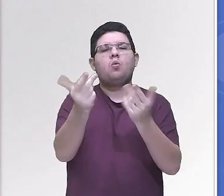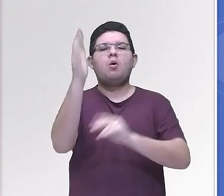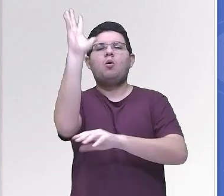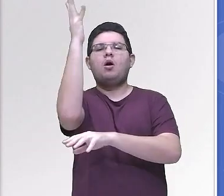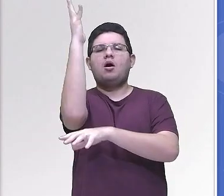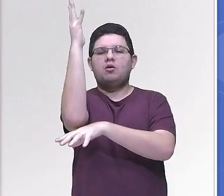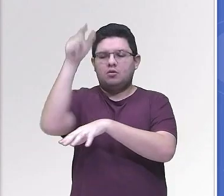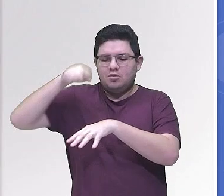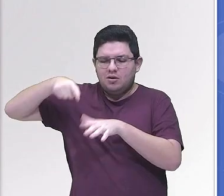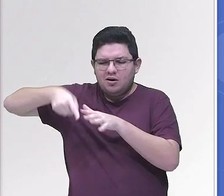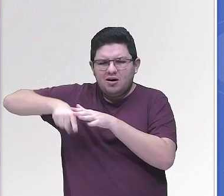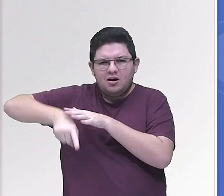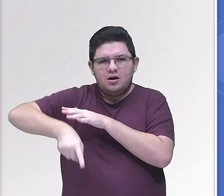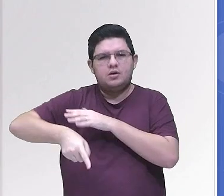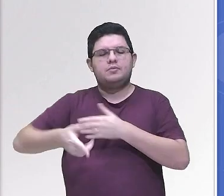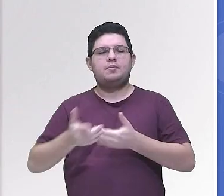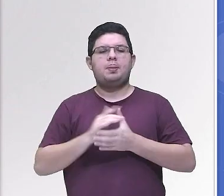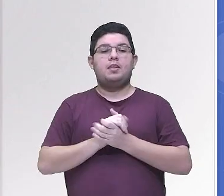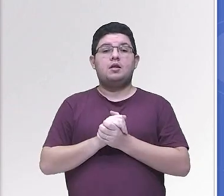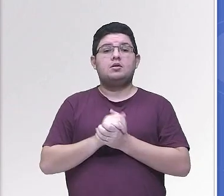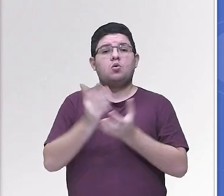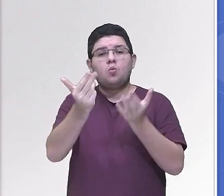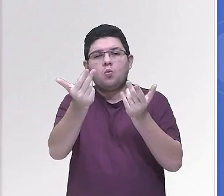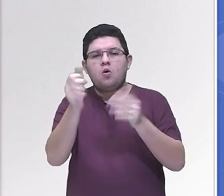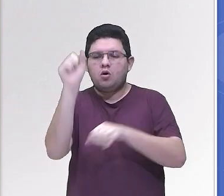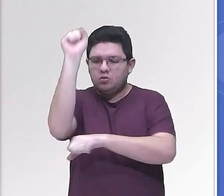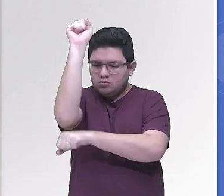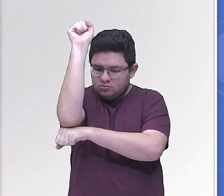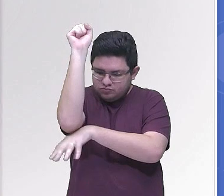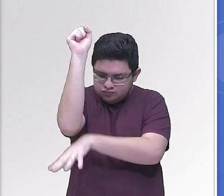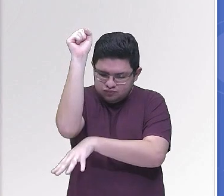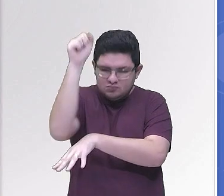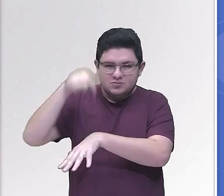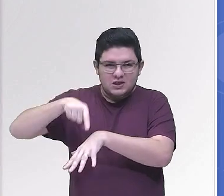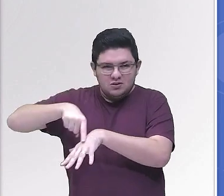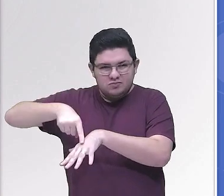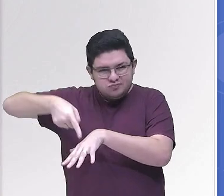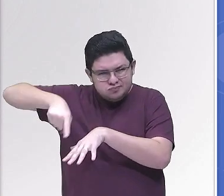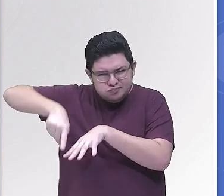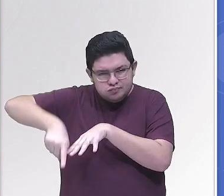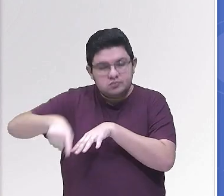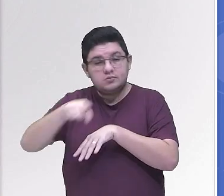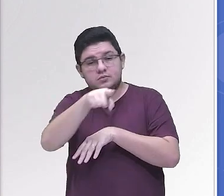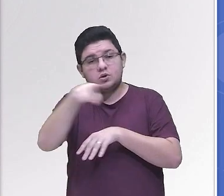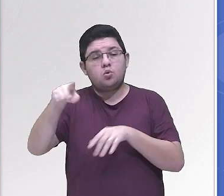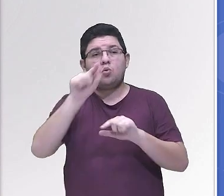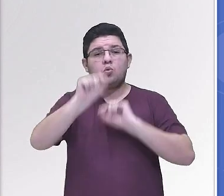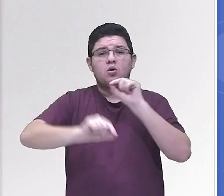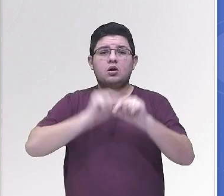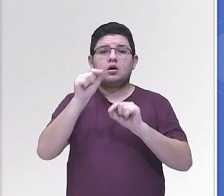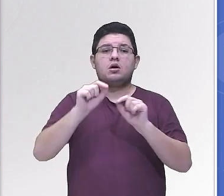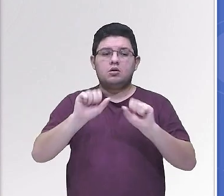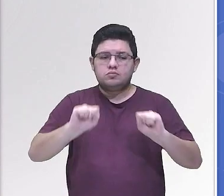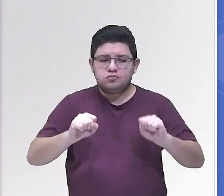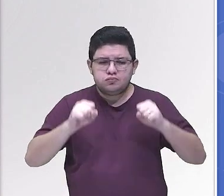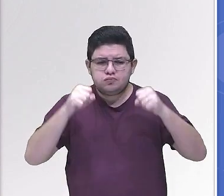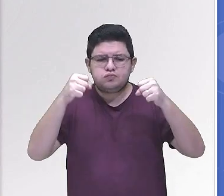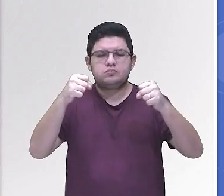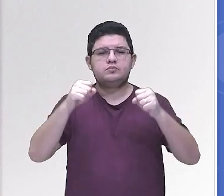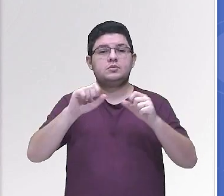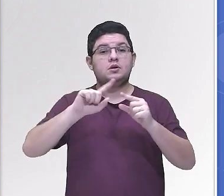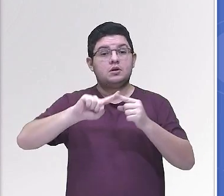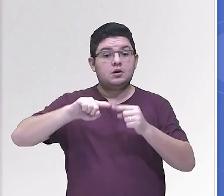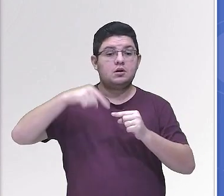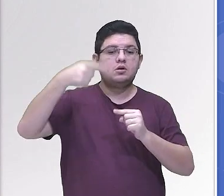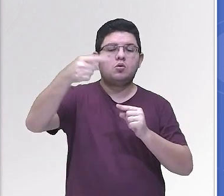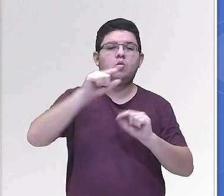na imagem. Enraizem essa ideia, tá? Para que vocês possam ir buscar uma questão muito mais